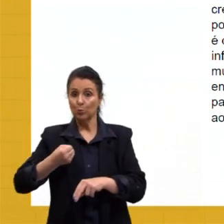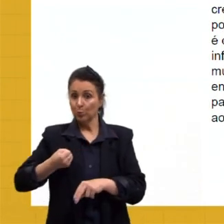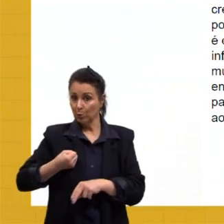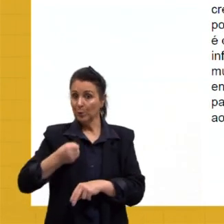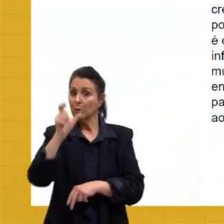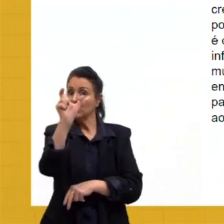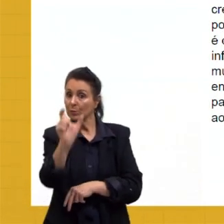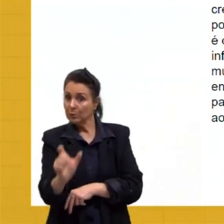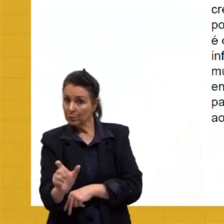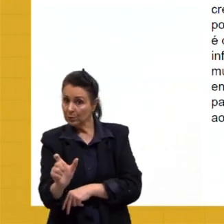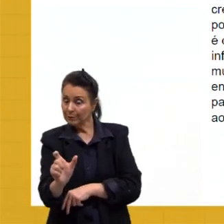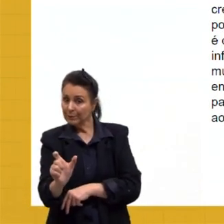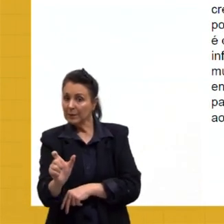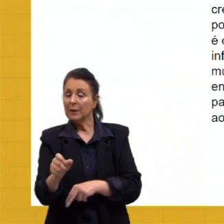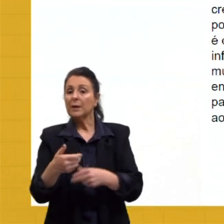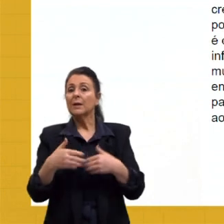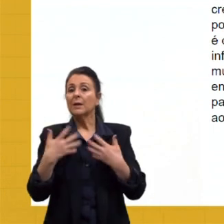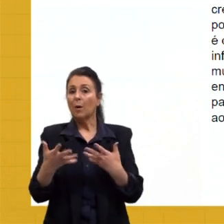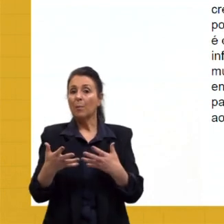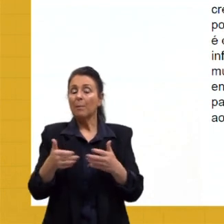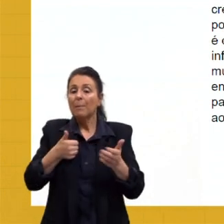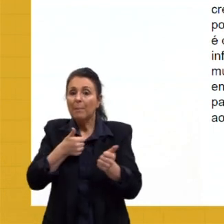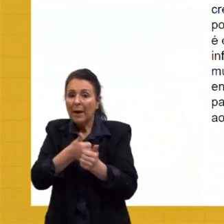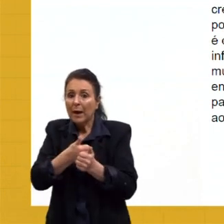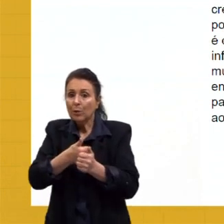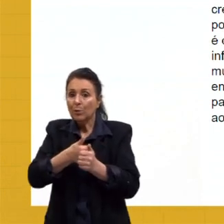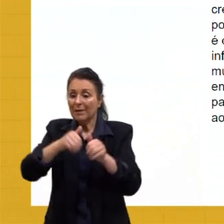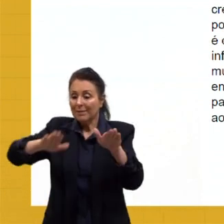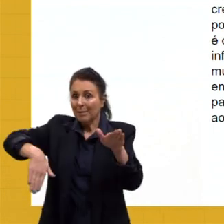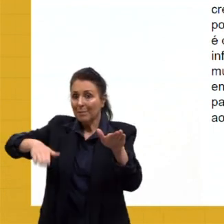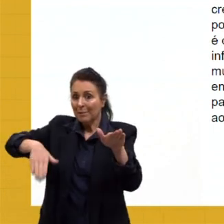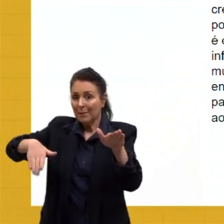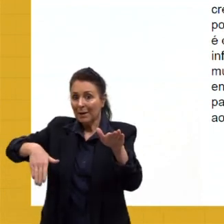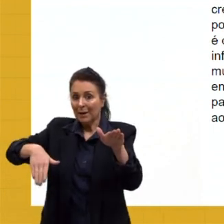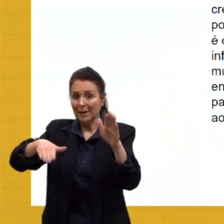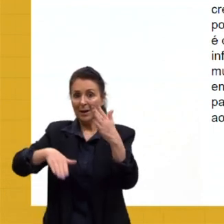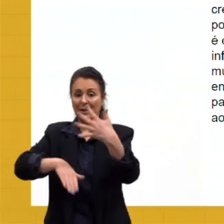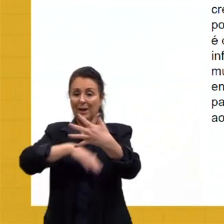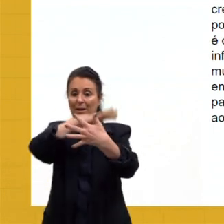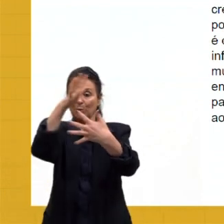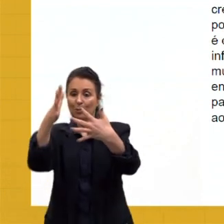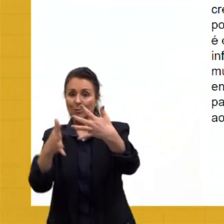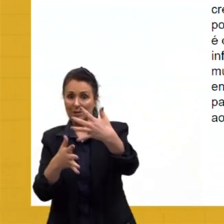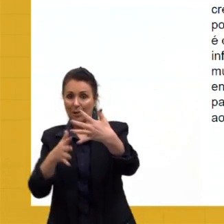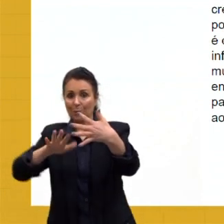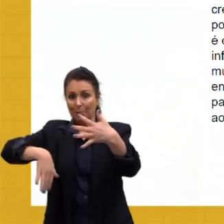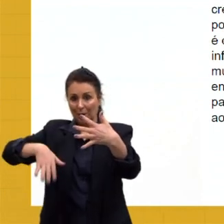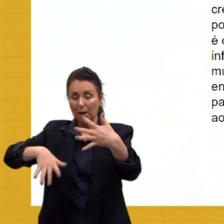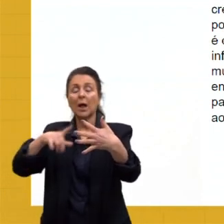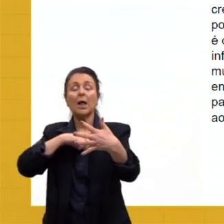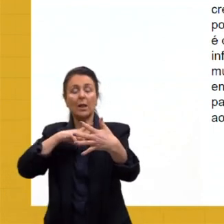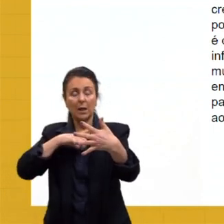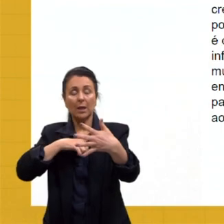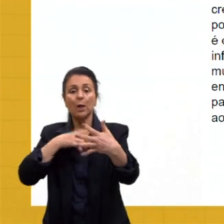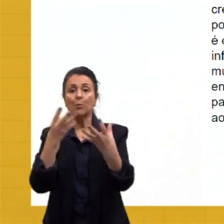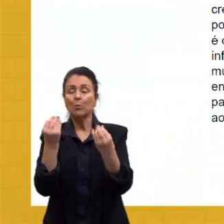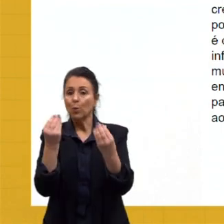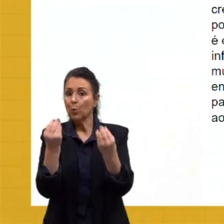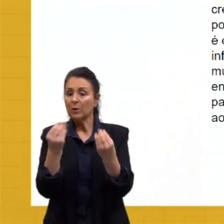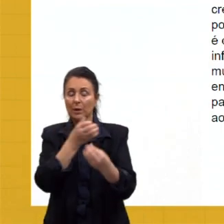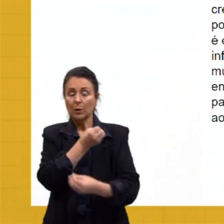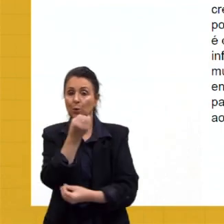ela fica muito na região litorânea tá a gurizada eu trouxe aqui para você só um QR Code vai aparecer aí